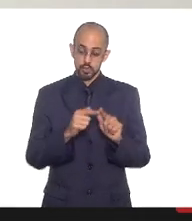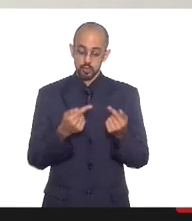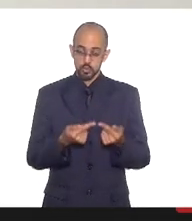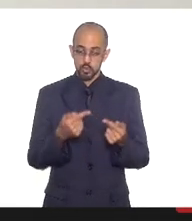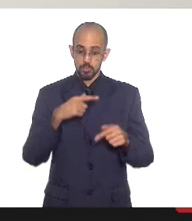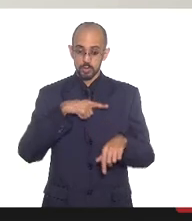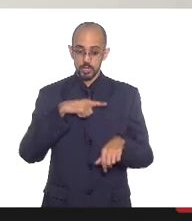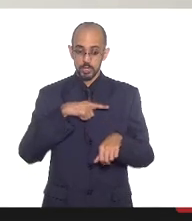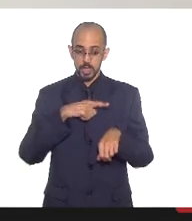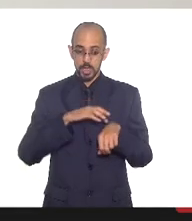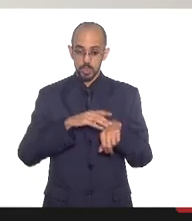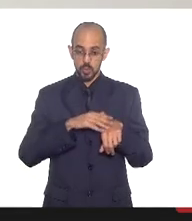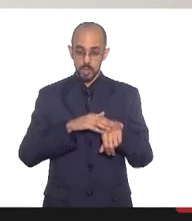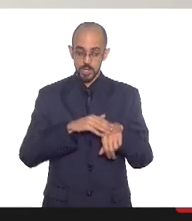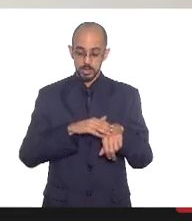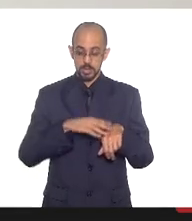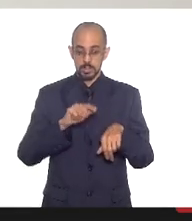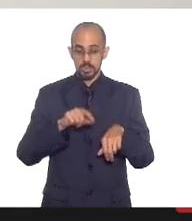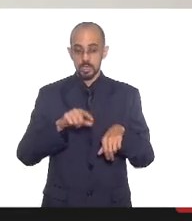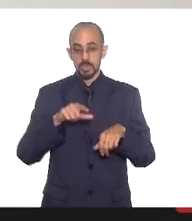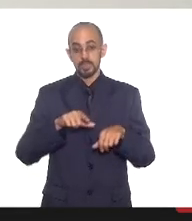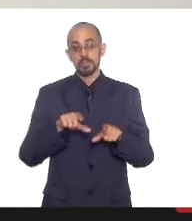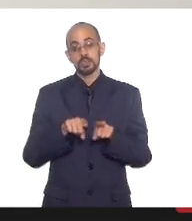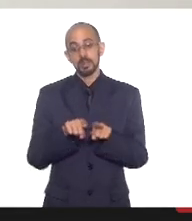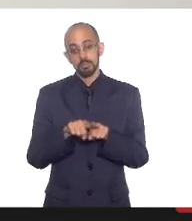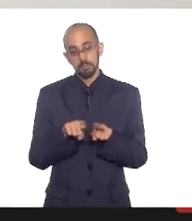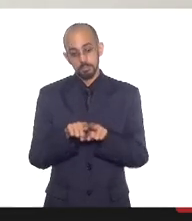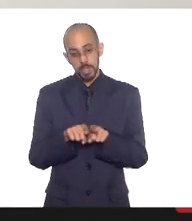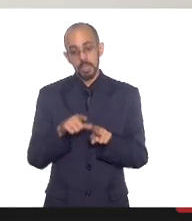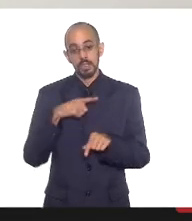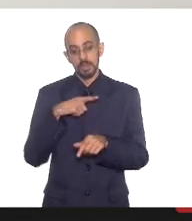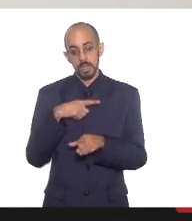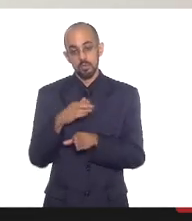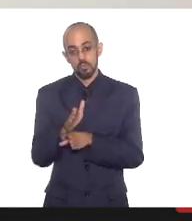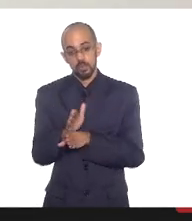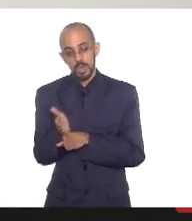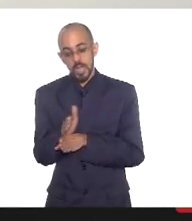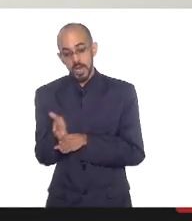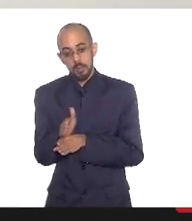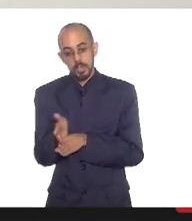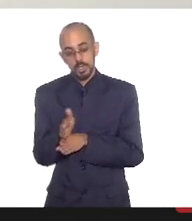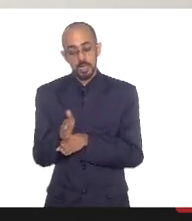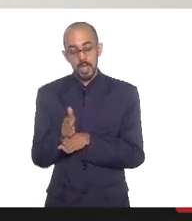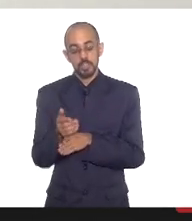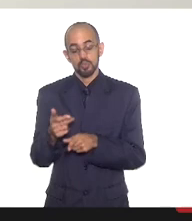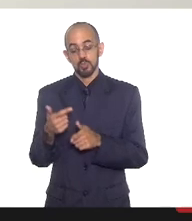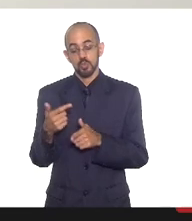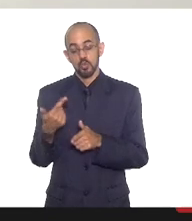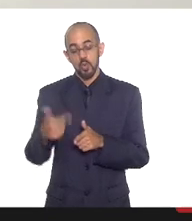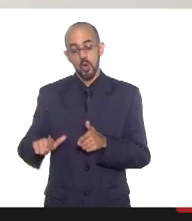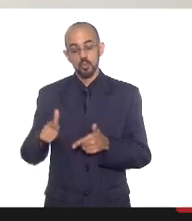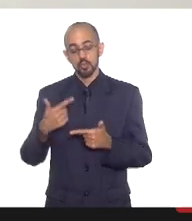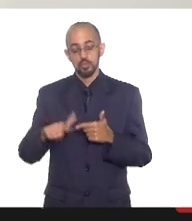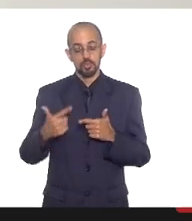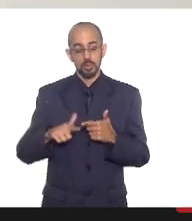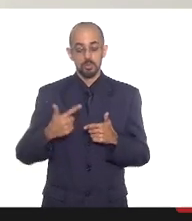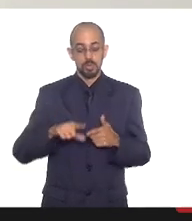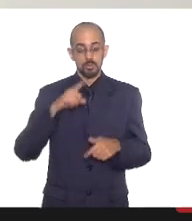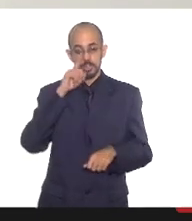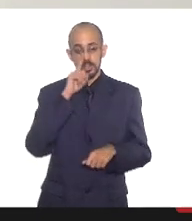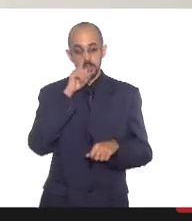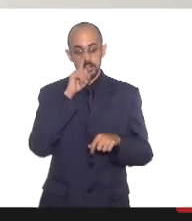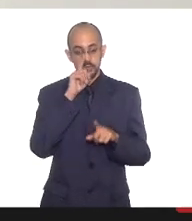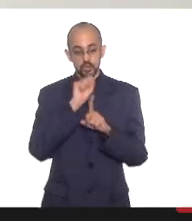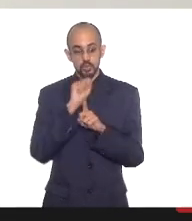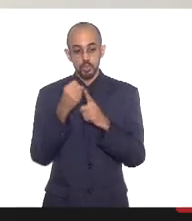habilidade eles estão também em vulnerabilidade eles estão com outros fatores de riscos